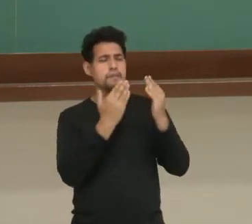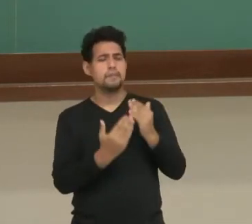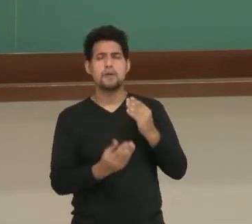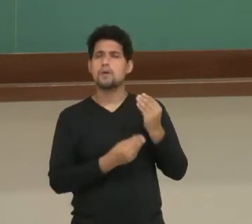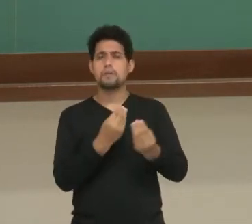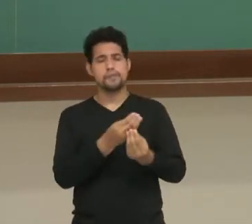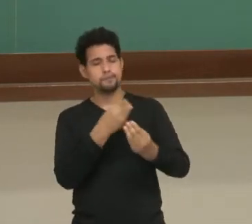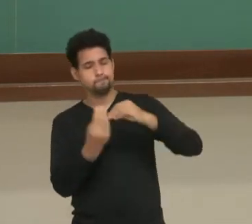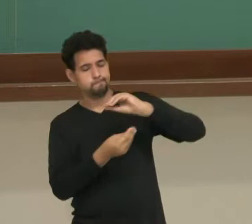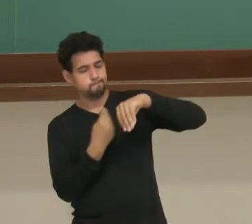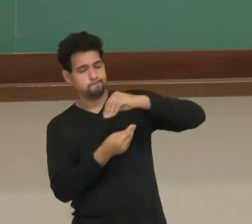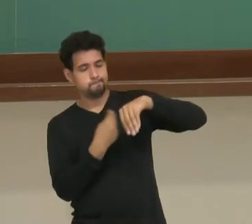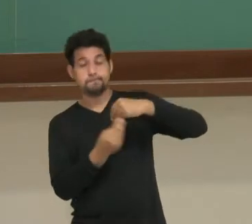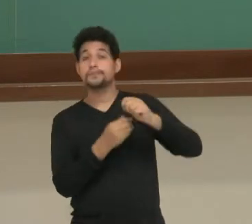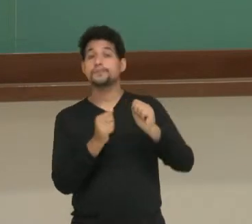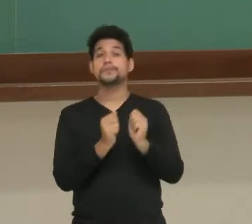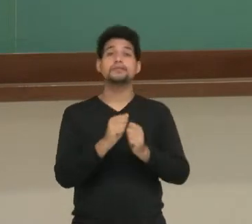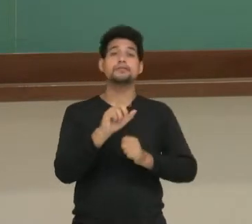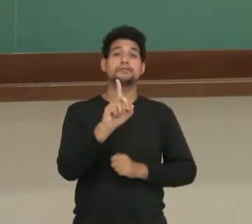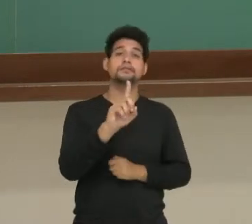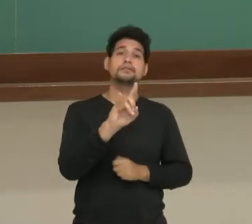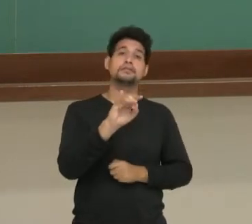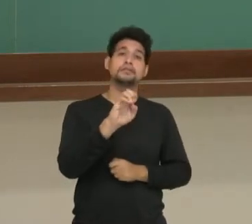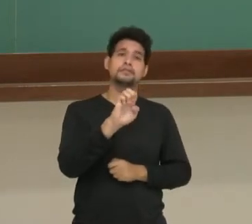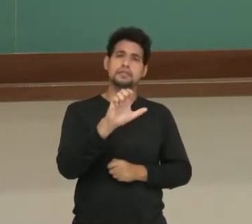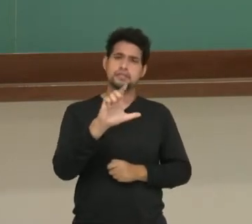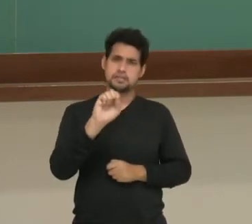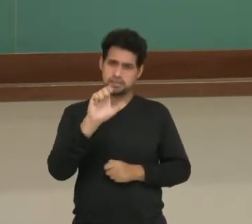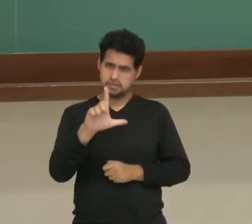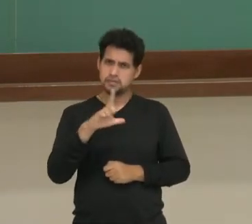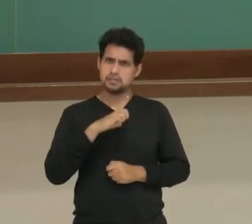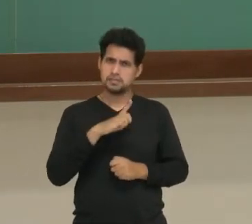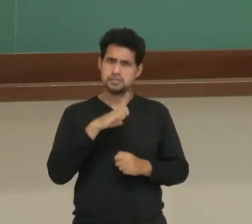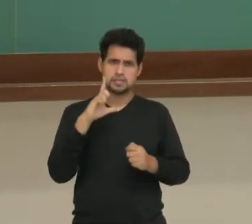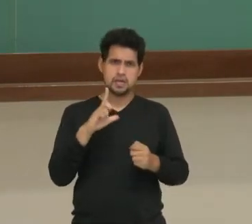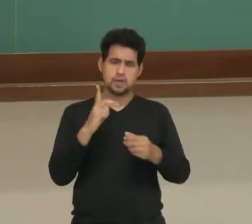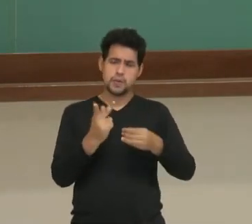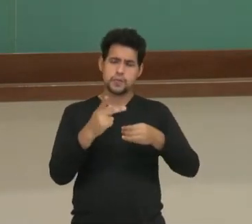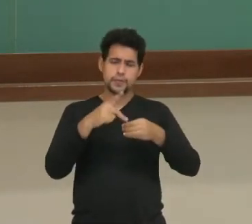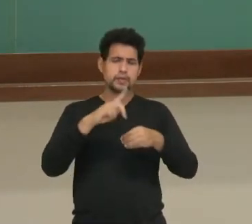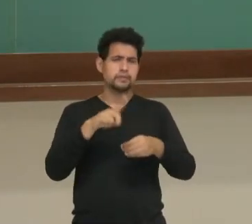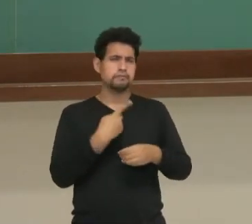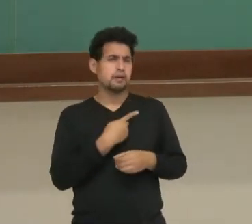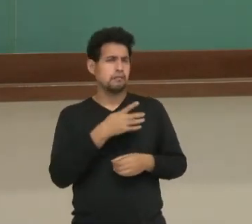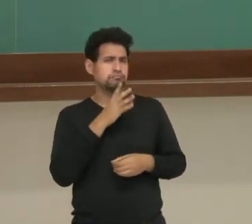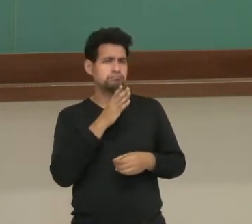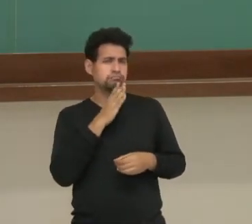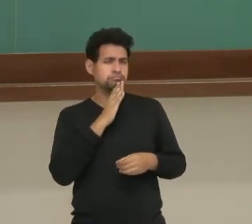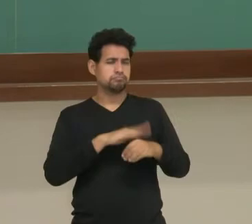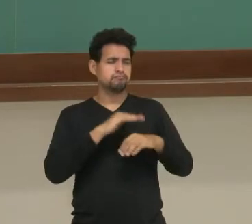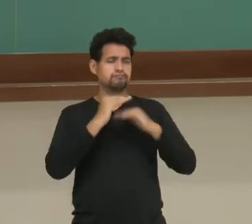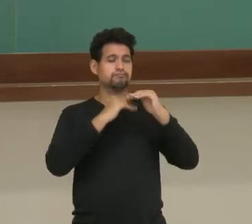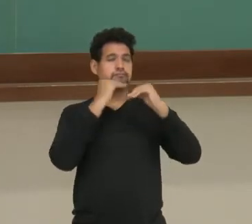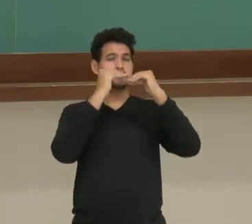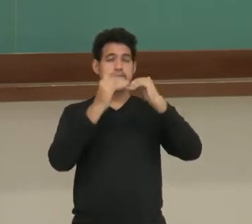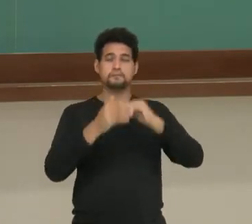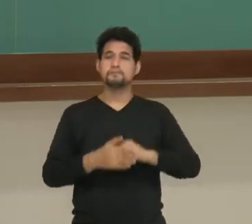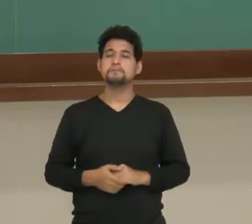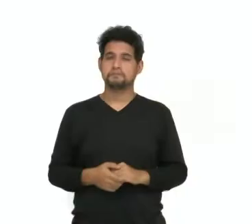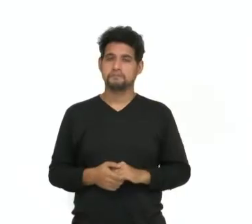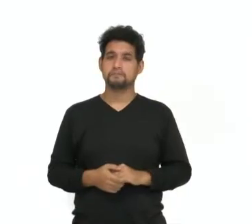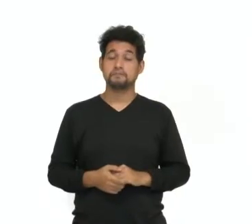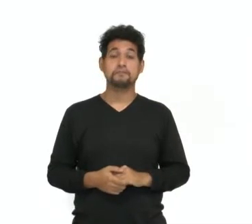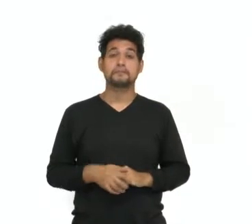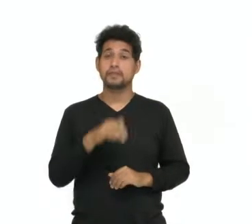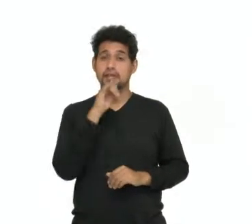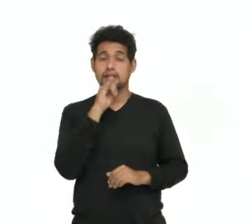uma mistura com o diesel proveniente do petróleo. E a gente vai conhecer um pouco mais deles nessa nossa aula de hoje. A